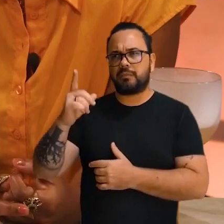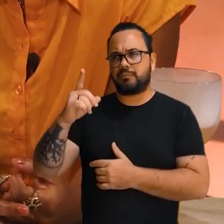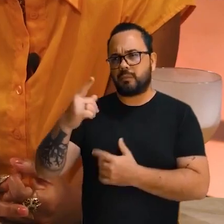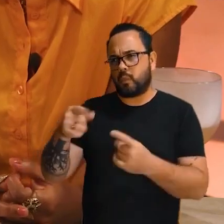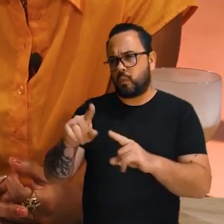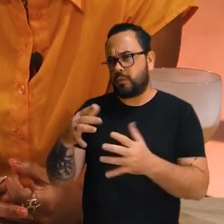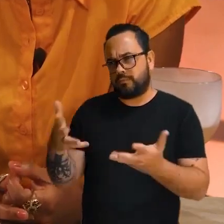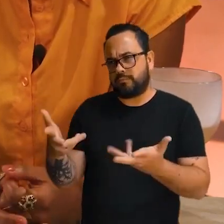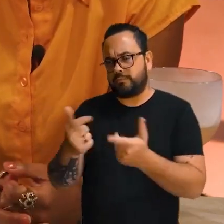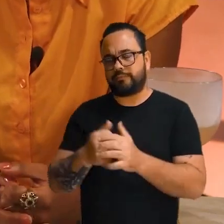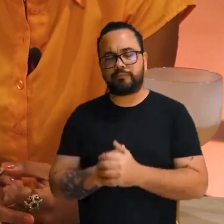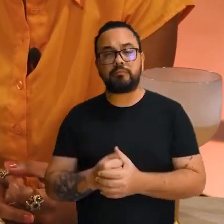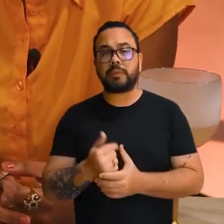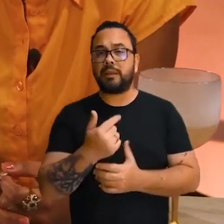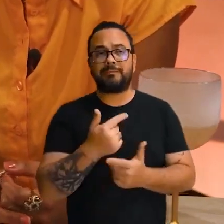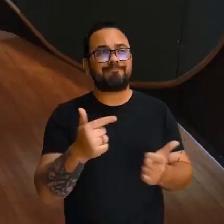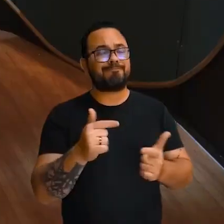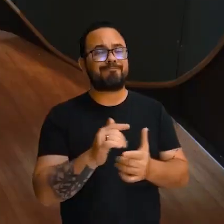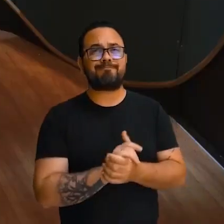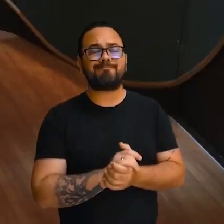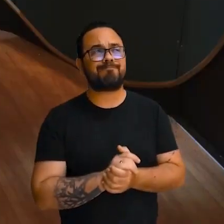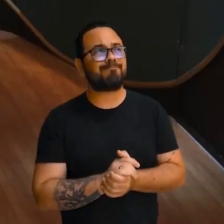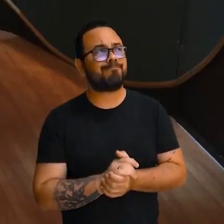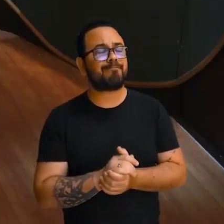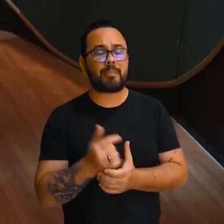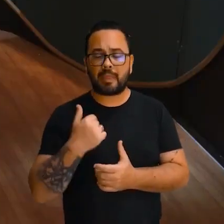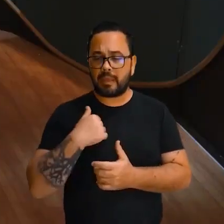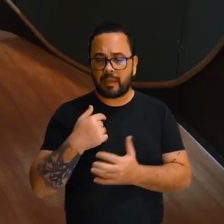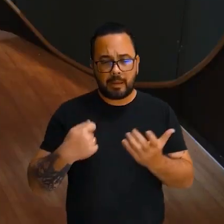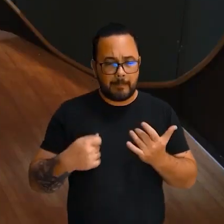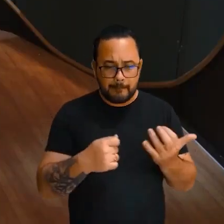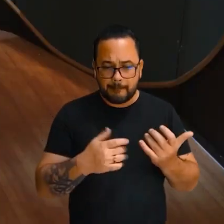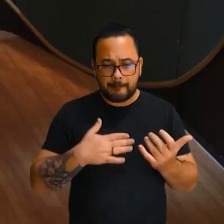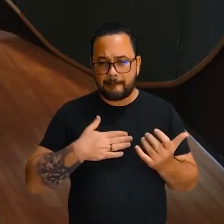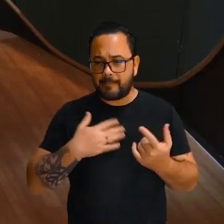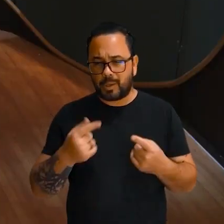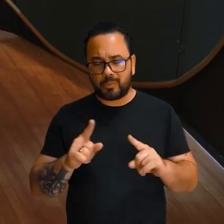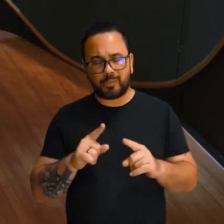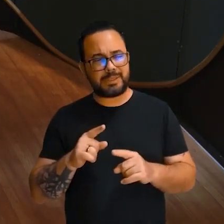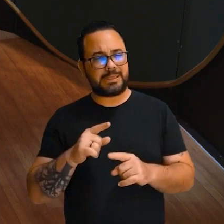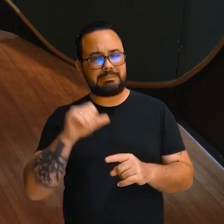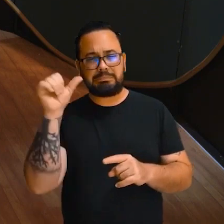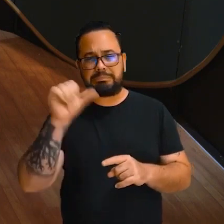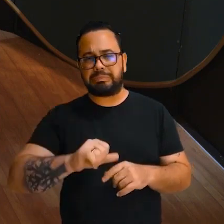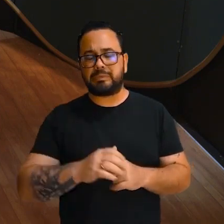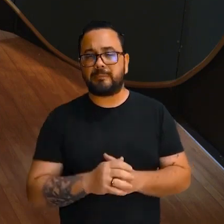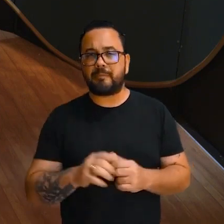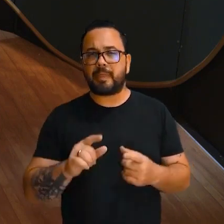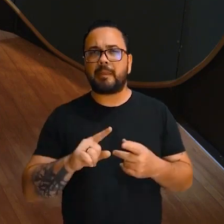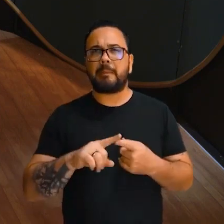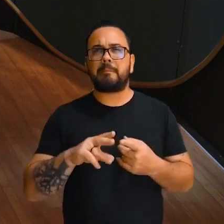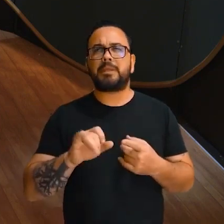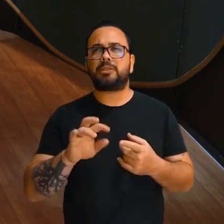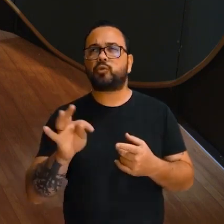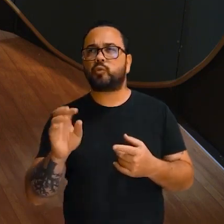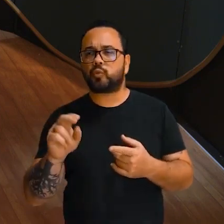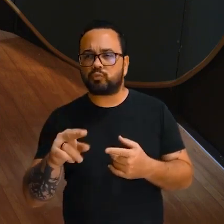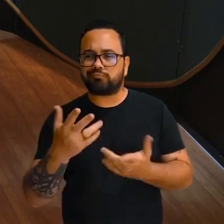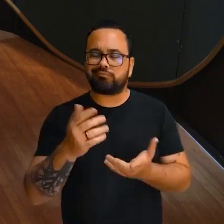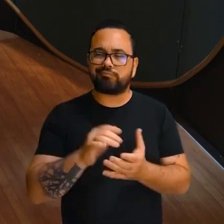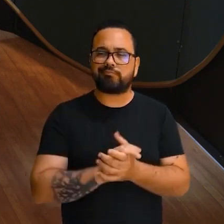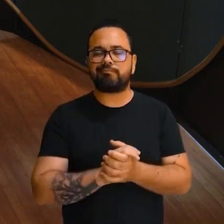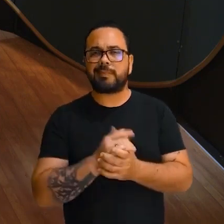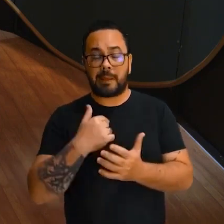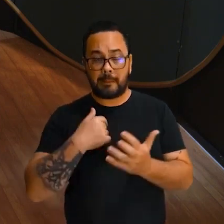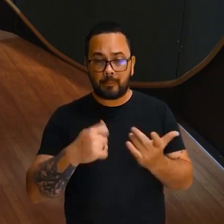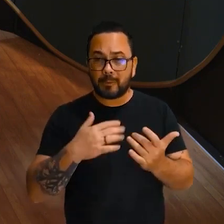Então, mas daí eu não tinha. E não tinha, e eu falei, não vou, toquei um Tony Horta, vou tocar uma música minha, vai ficar ridículo, né? Esse Milton Nascimento, né? Aí eu falei assim, né,